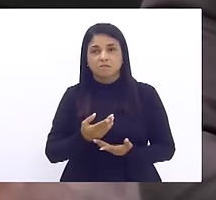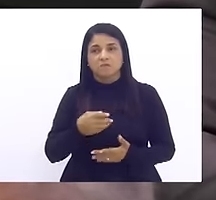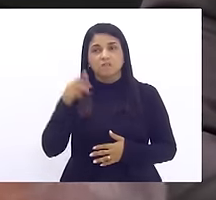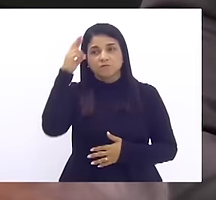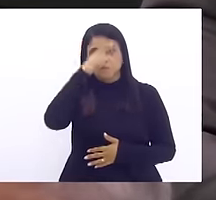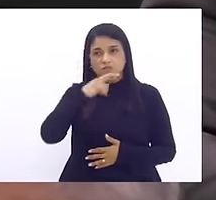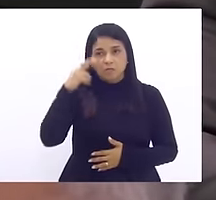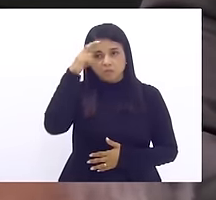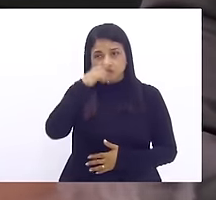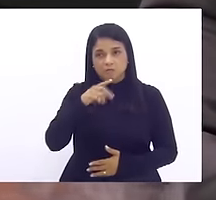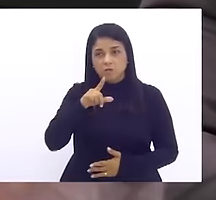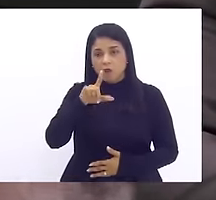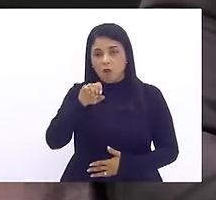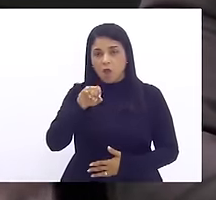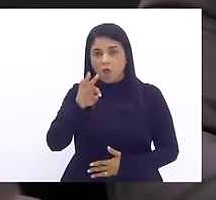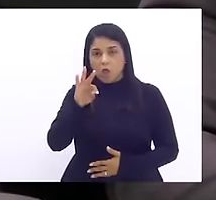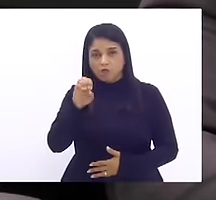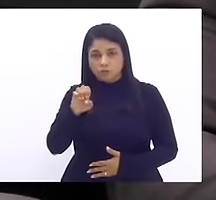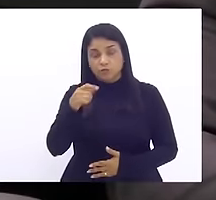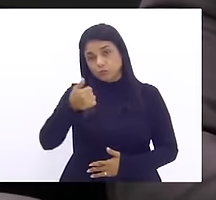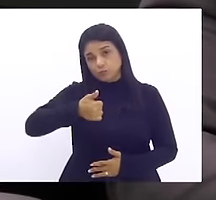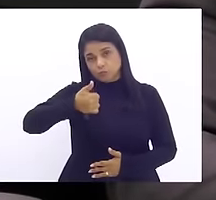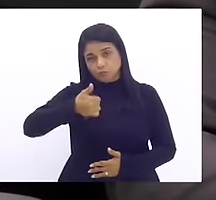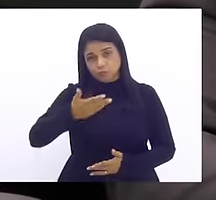de fiscalização lote 1 10